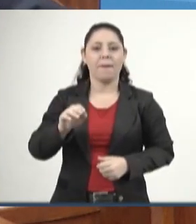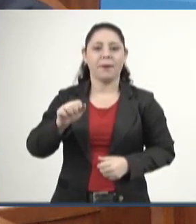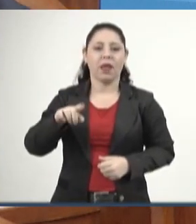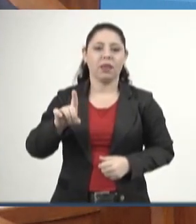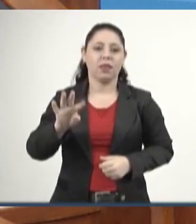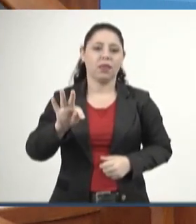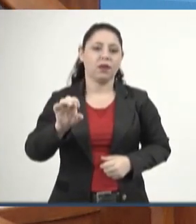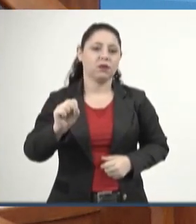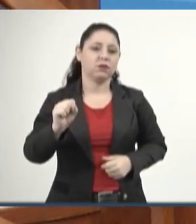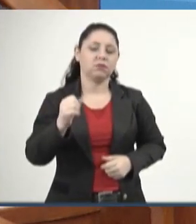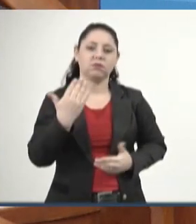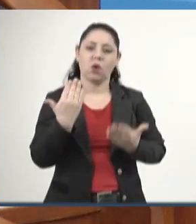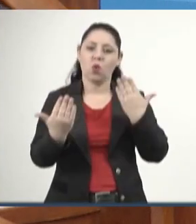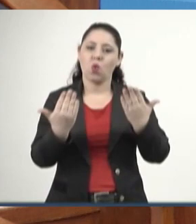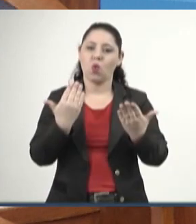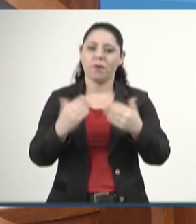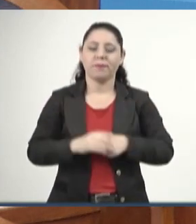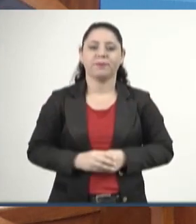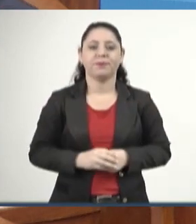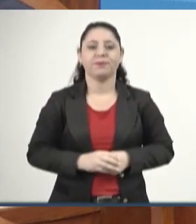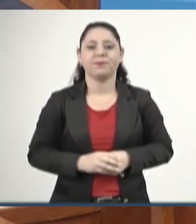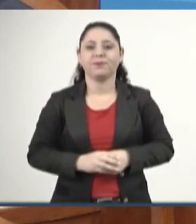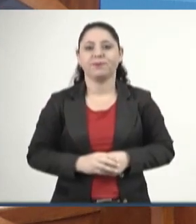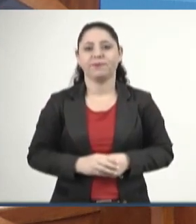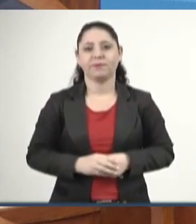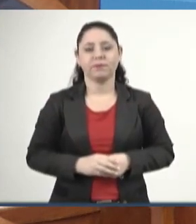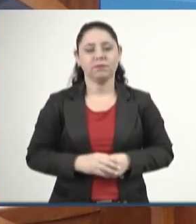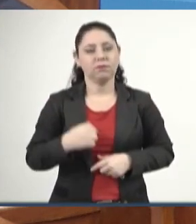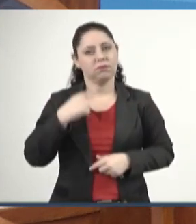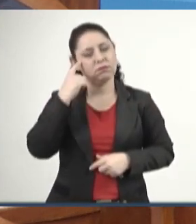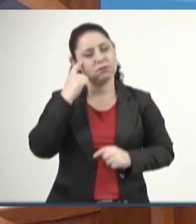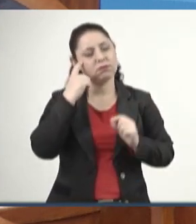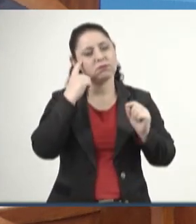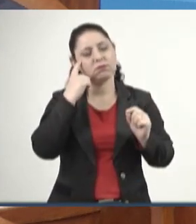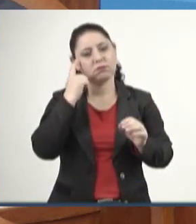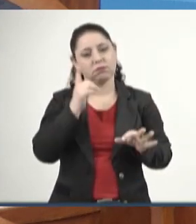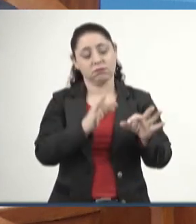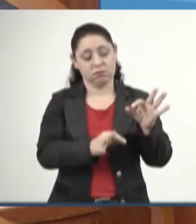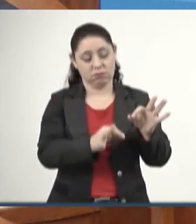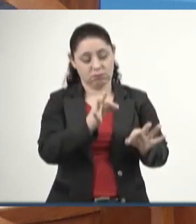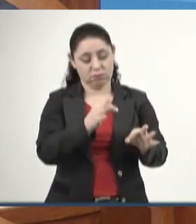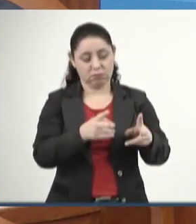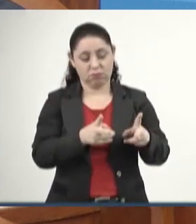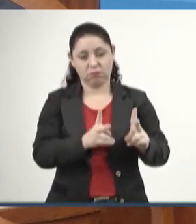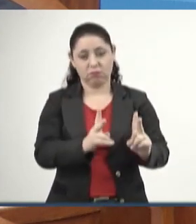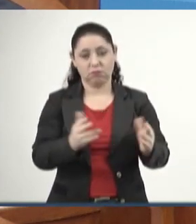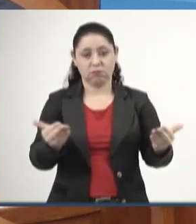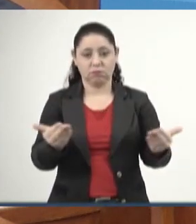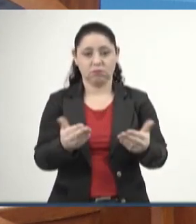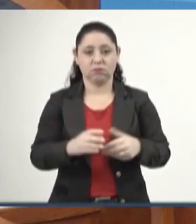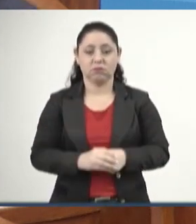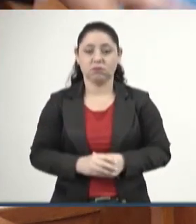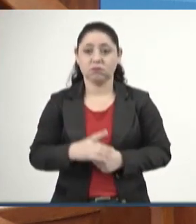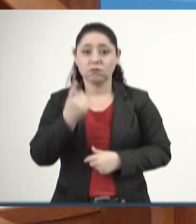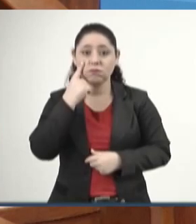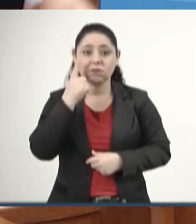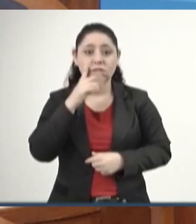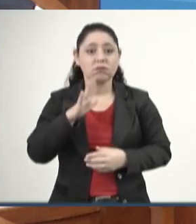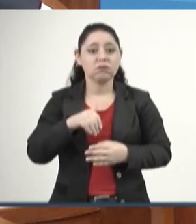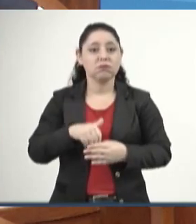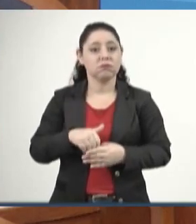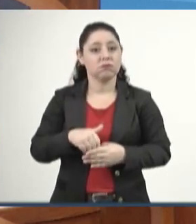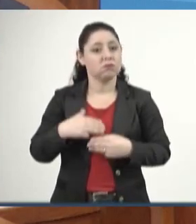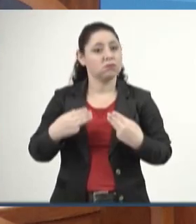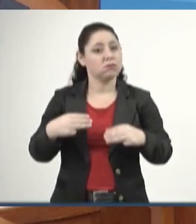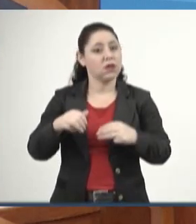né? Então, eu penso que o julgamento vai continuar hoje. Vamos ver o voto do